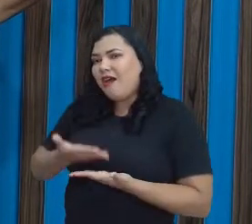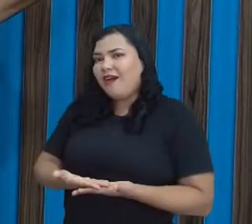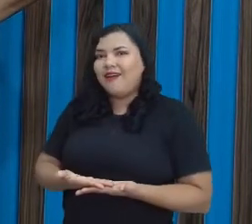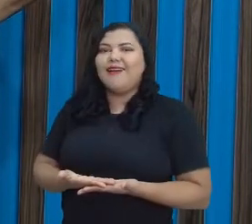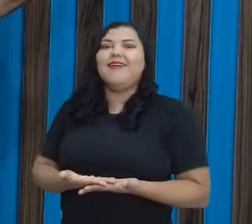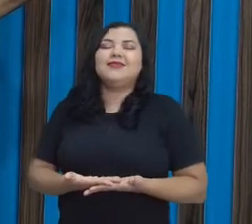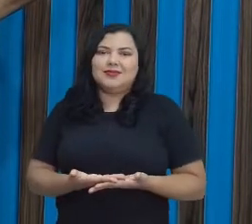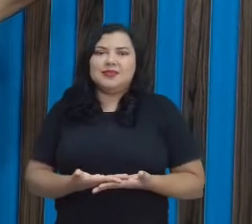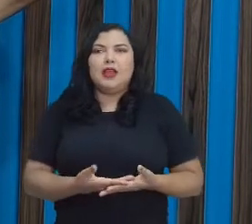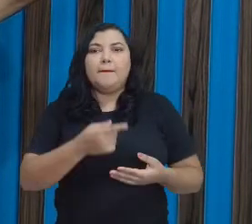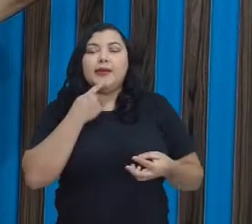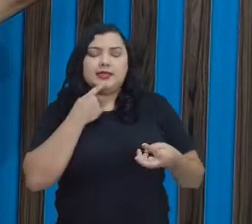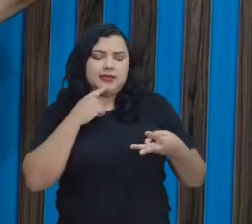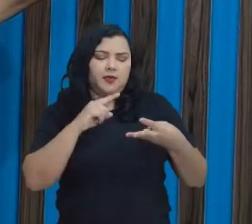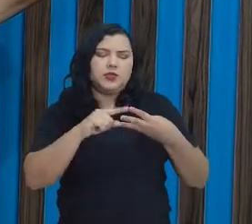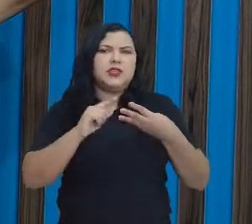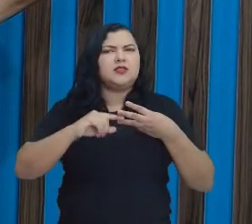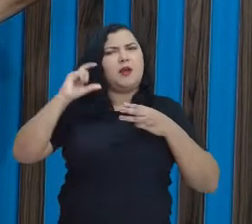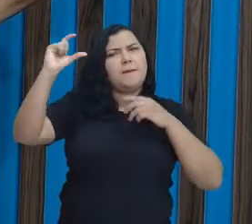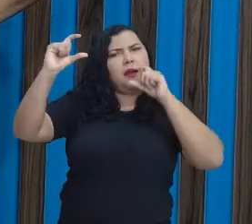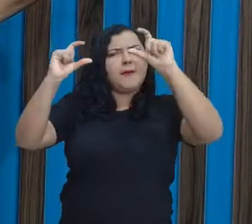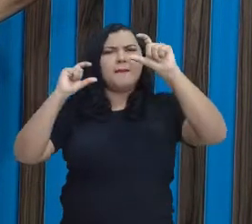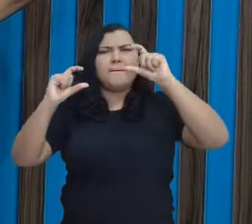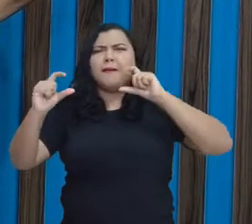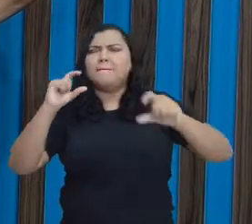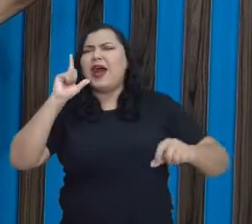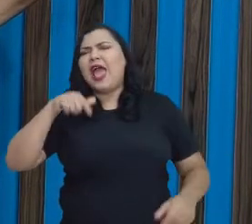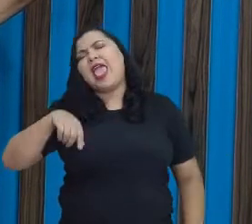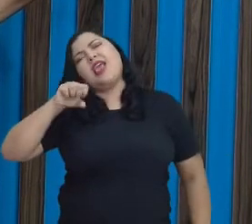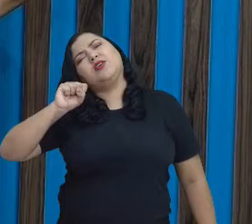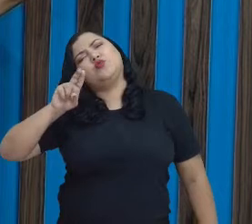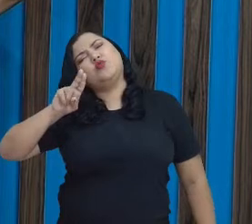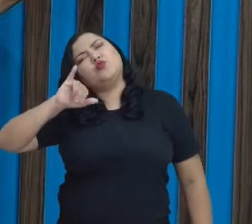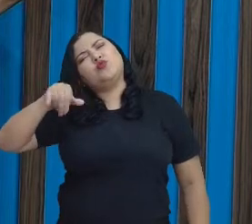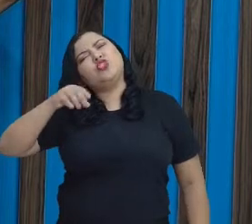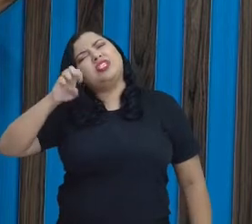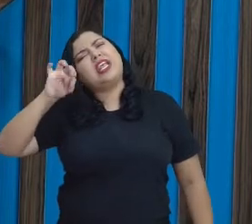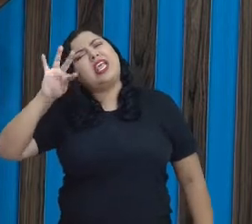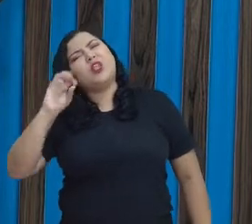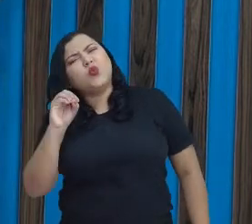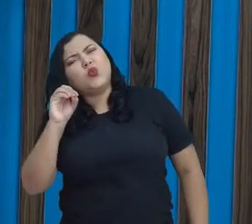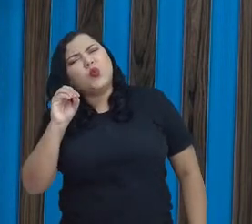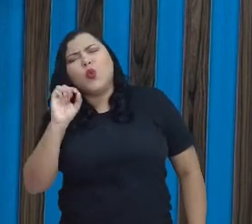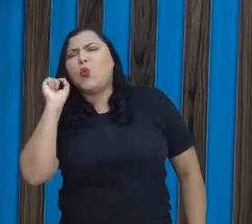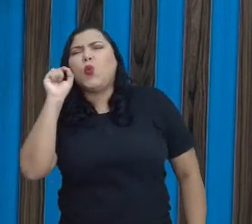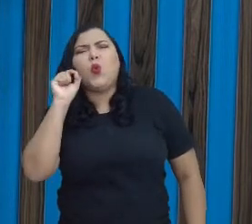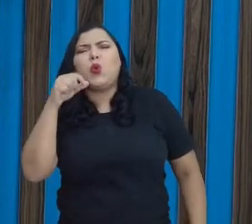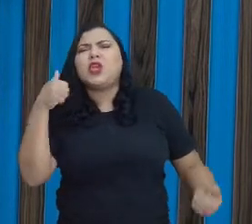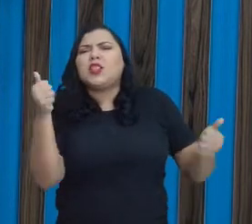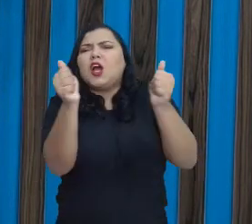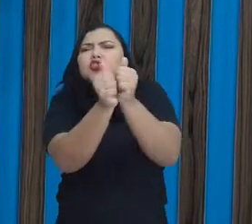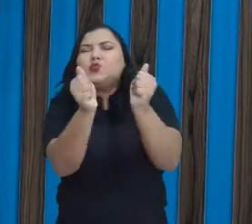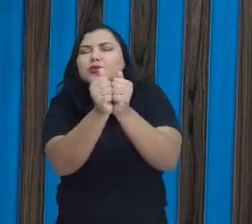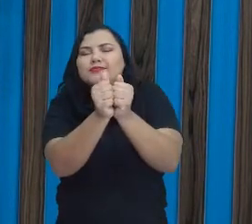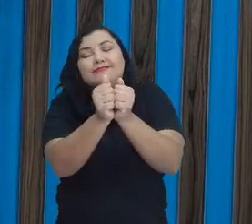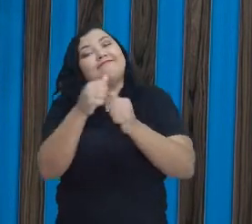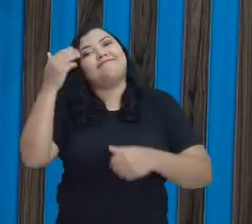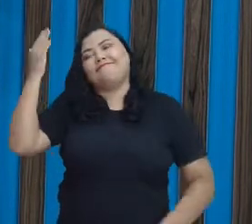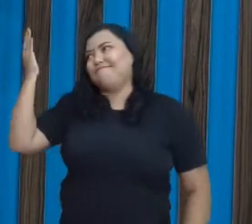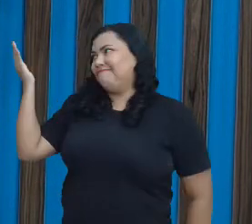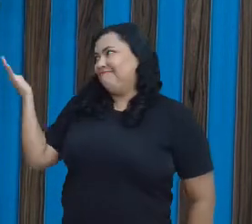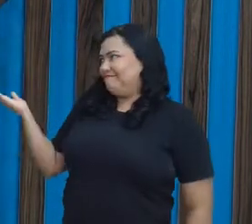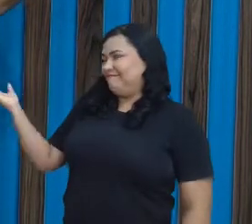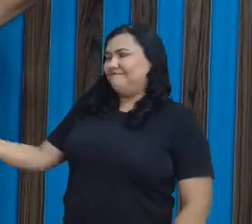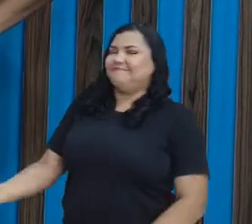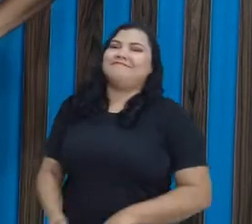em destaque são sujeitos, o que é que as acompanha? O predicado. E agora a gente vai dar